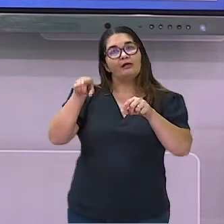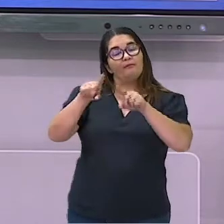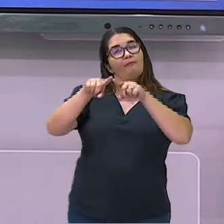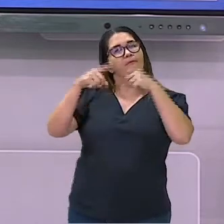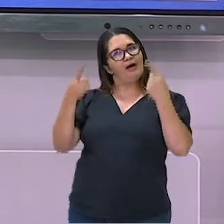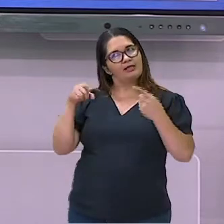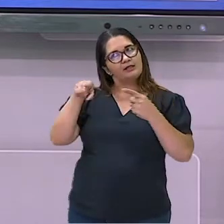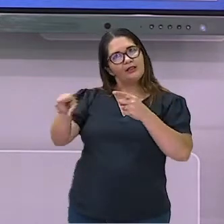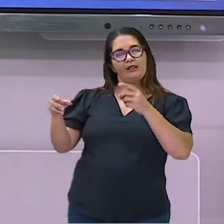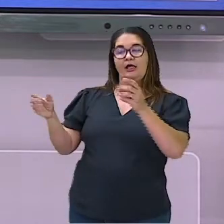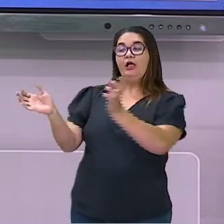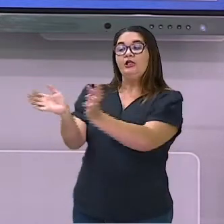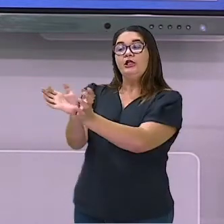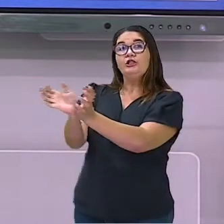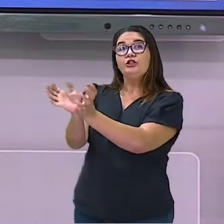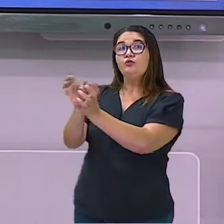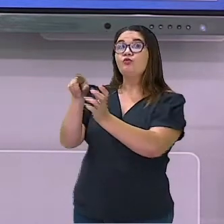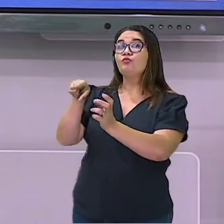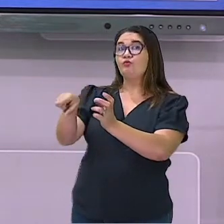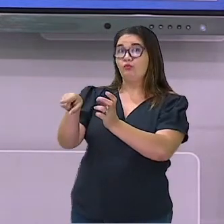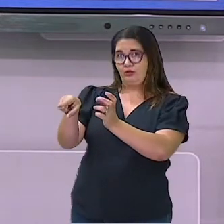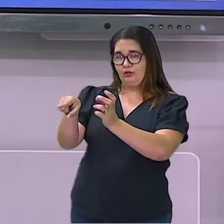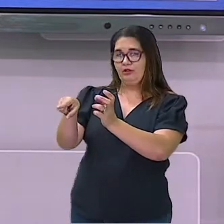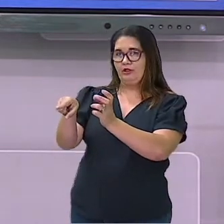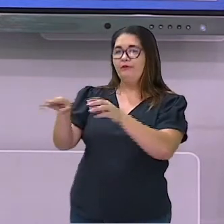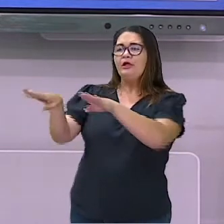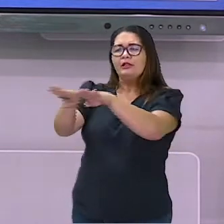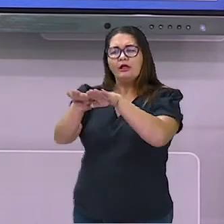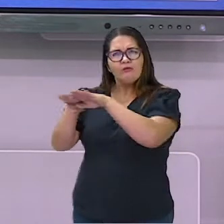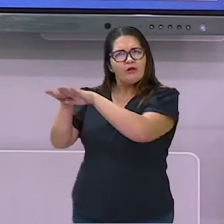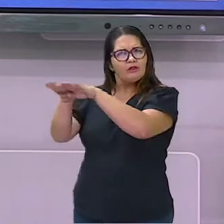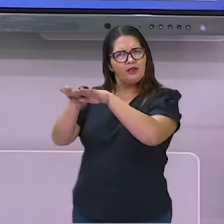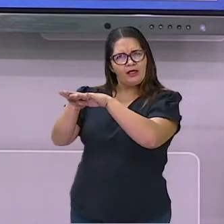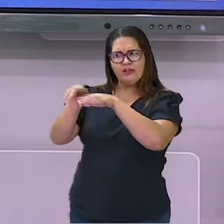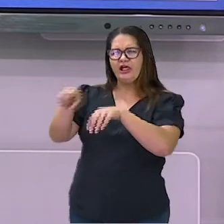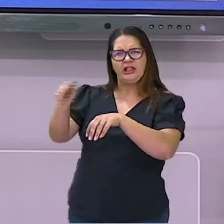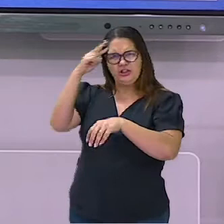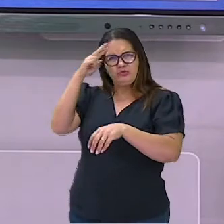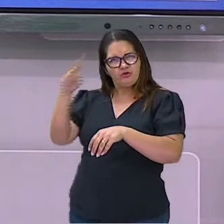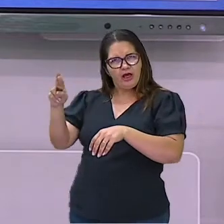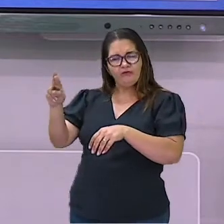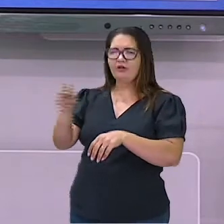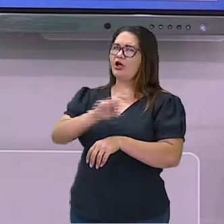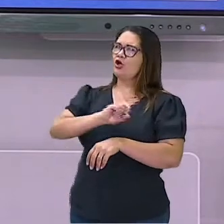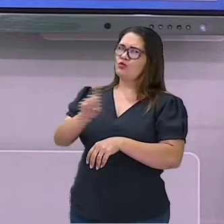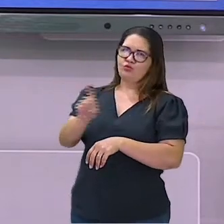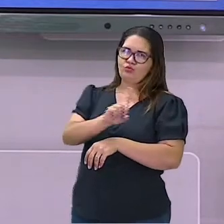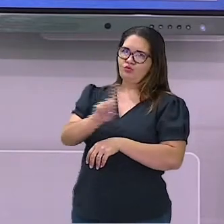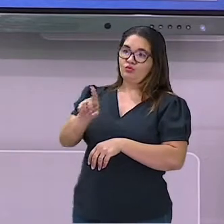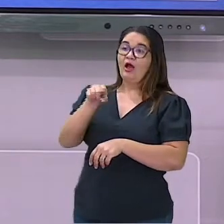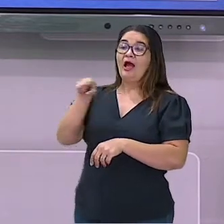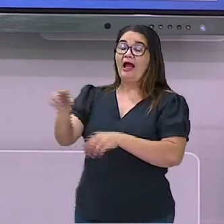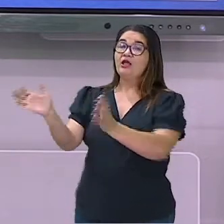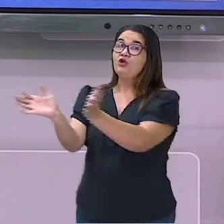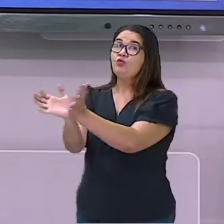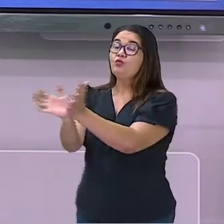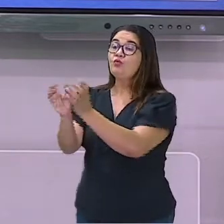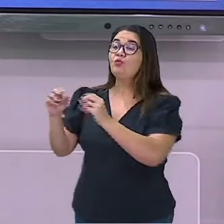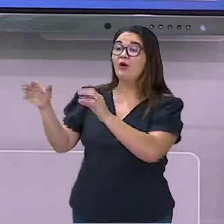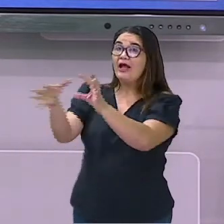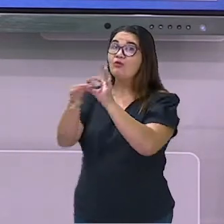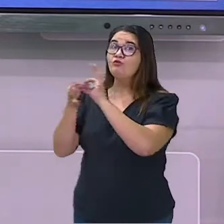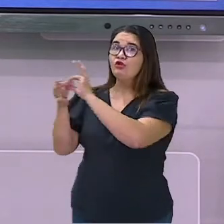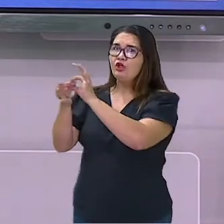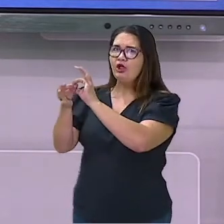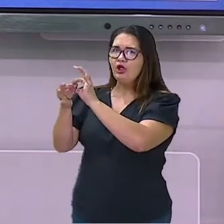haviam um Estado. As decisões eram tomadas coletivamente. Os homens caçavam,